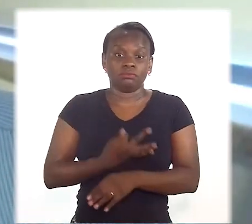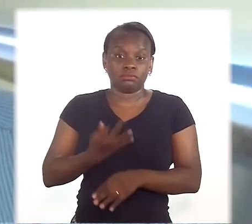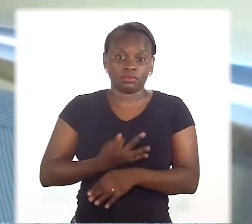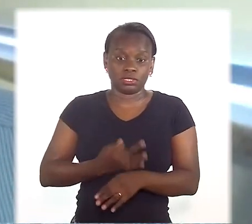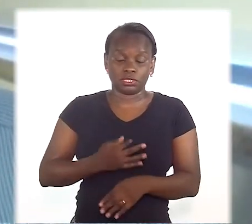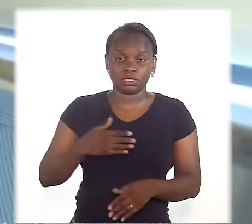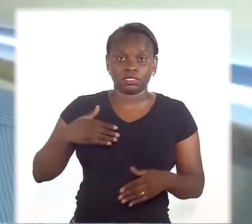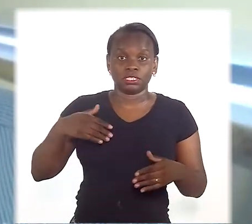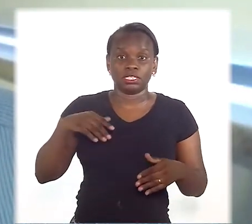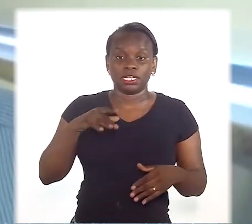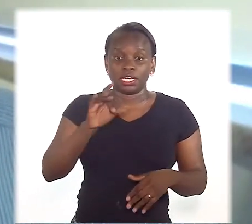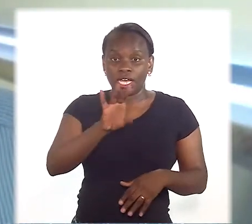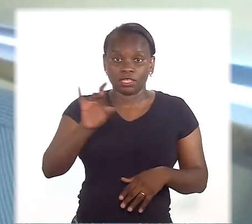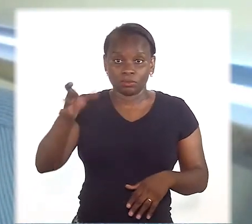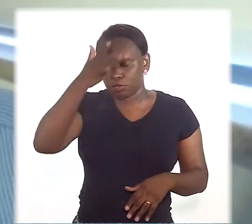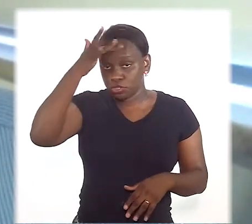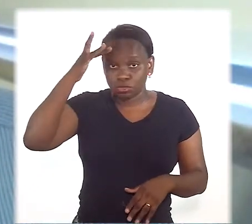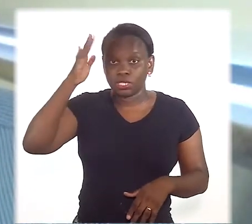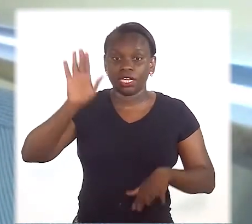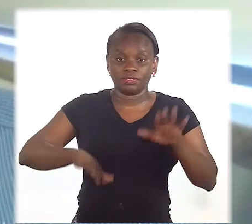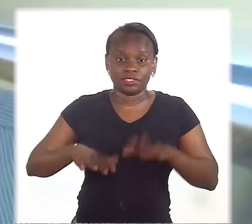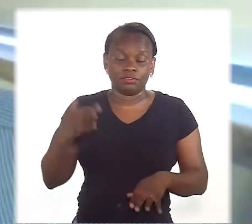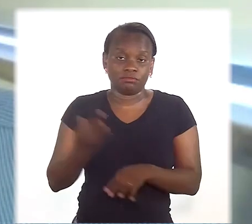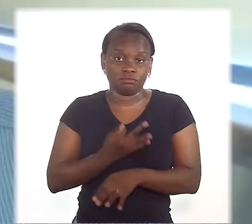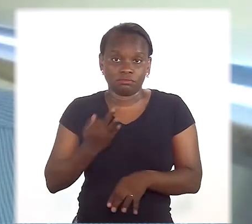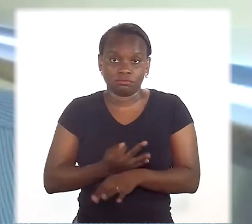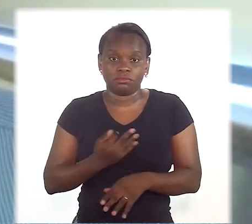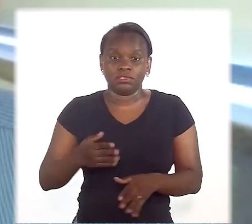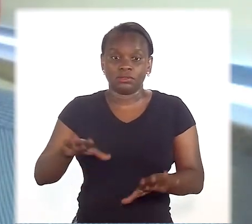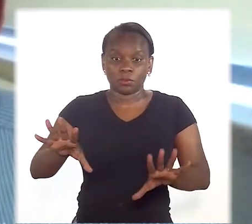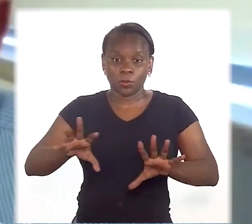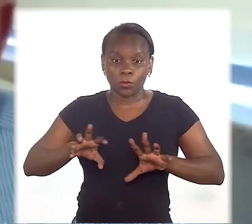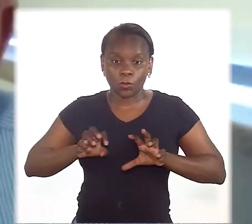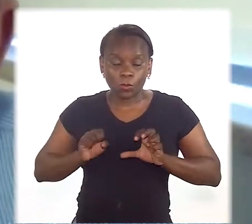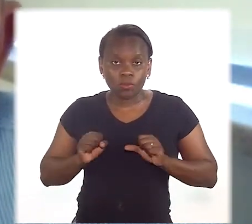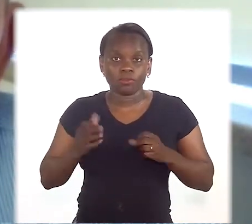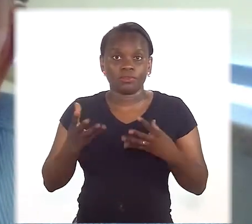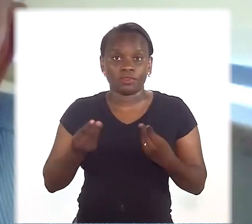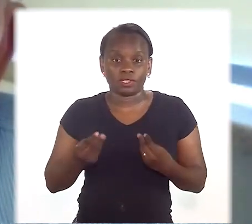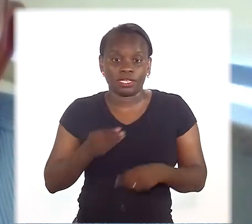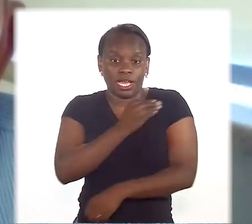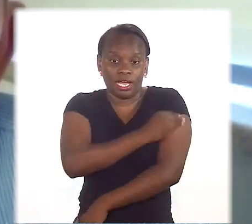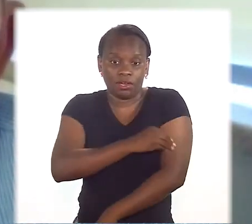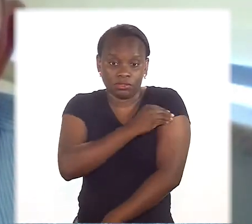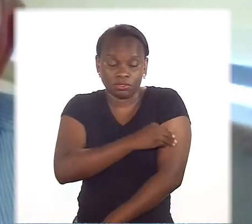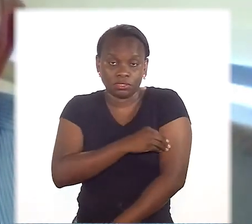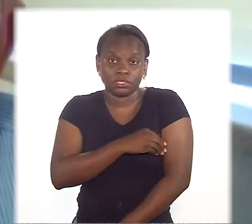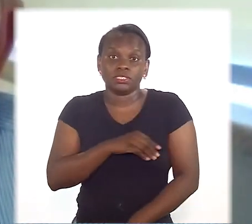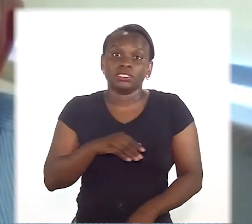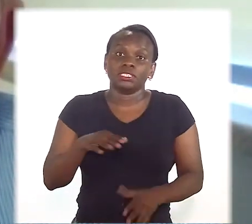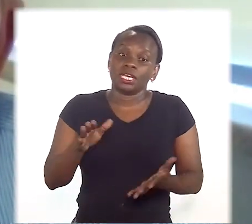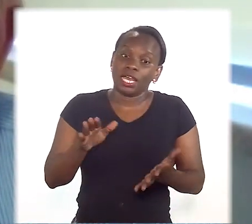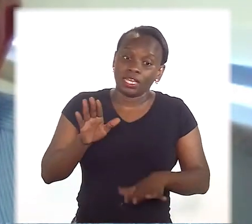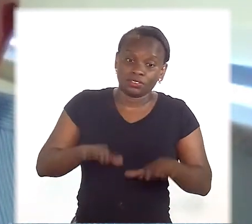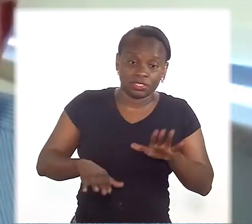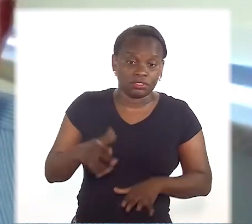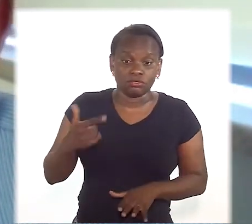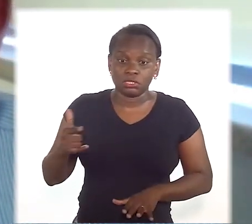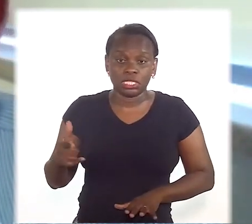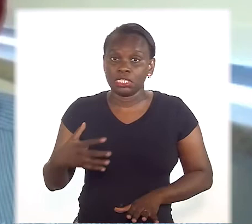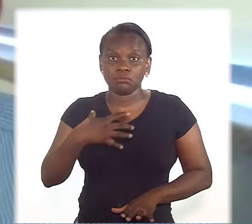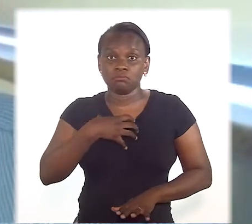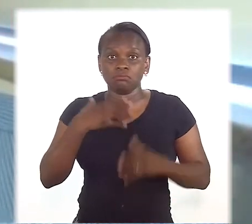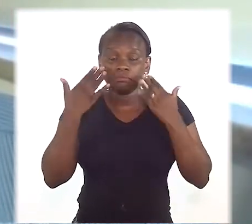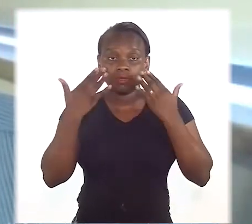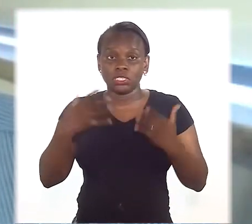orgânica, a capacidade que determinadas pessoas têm em absorver grandes quantidades de álcool e nem sempre